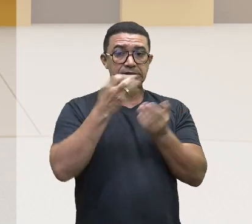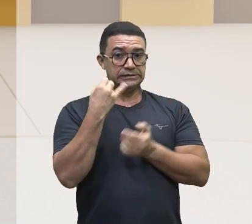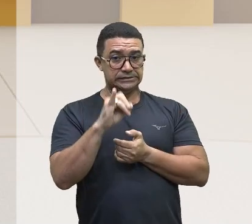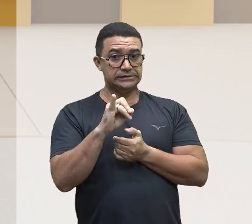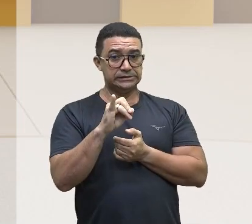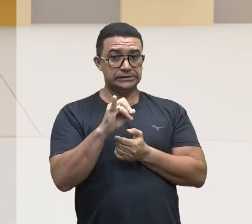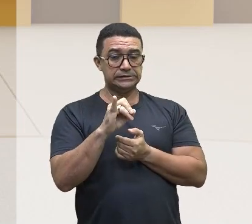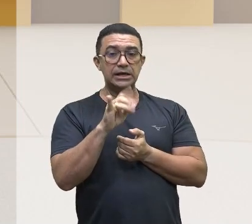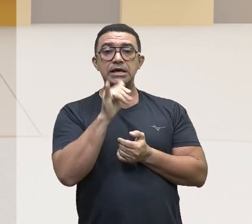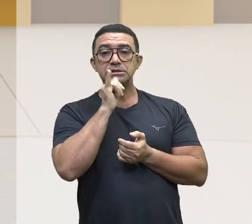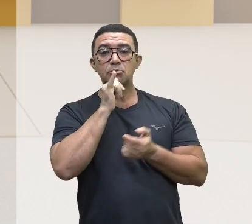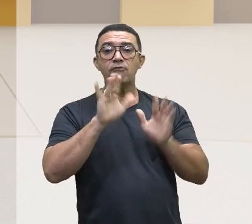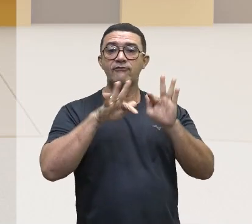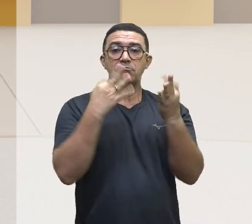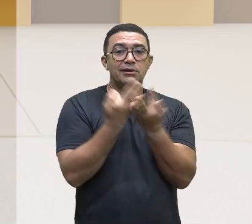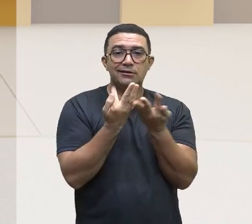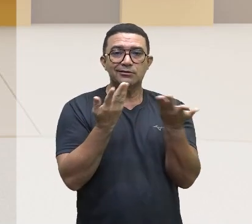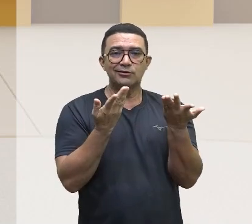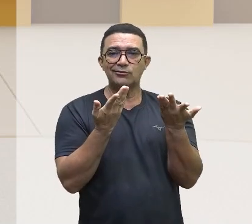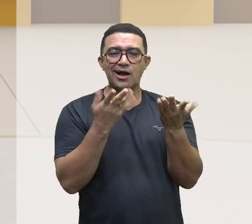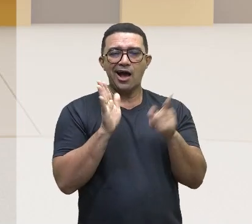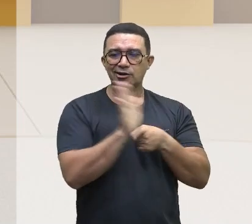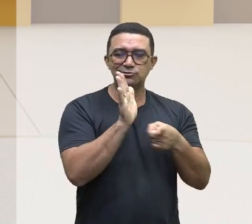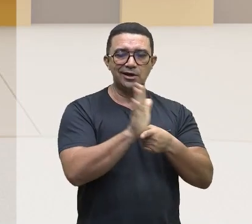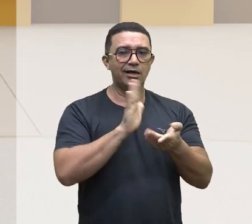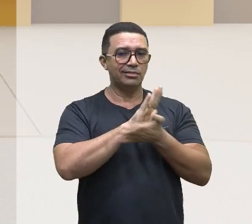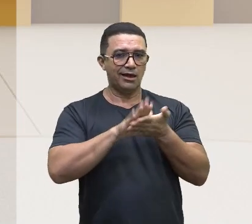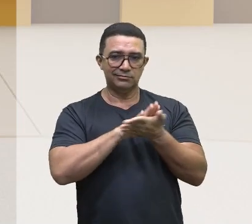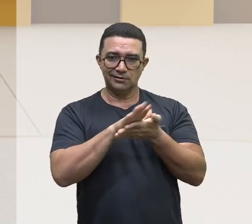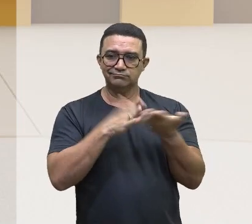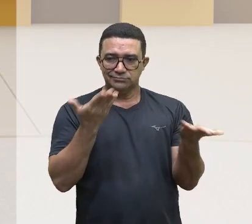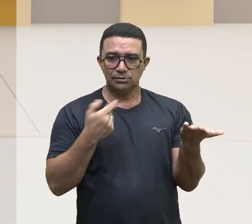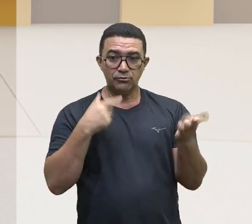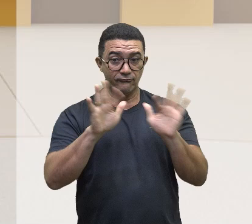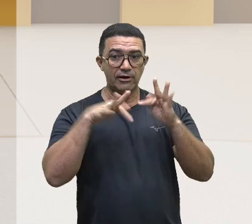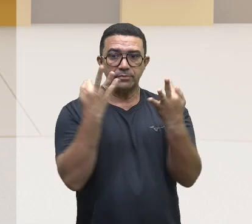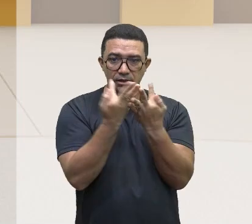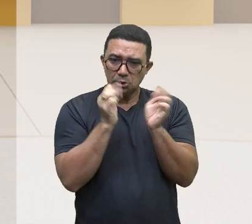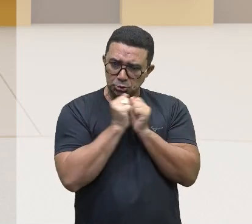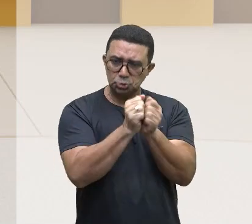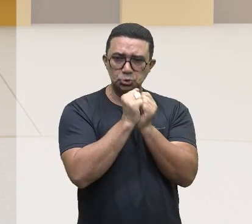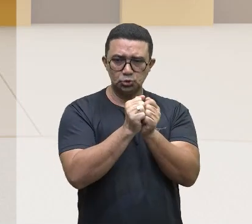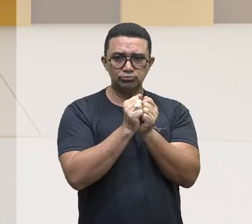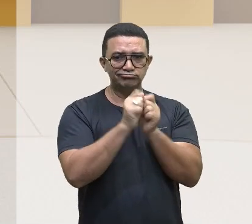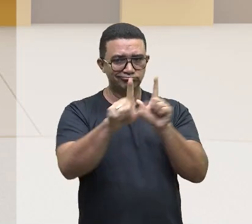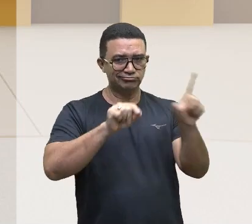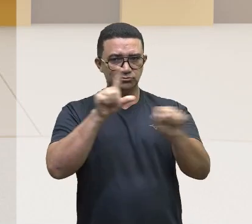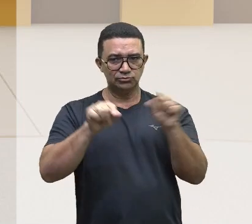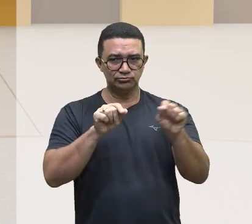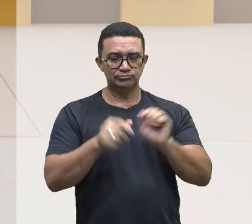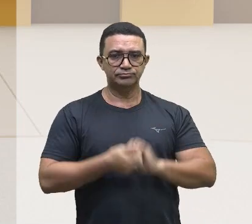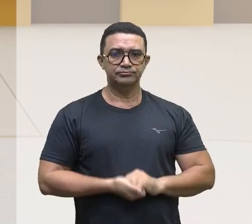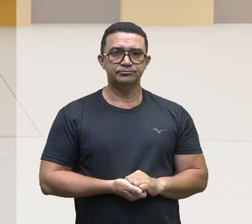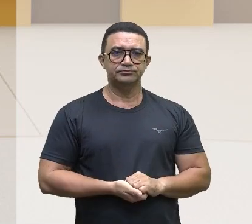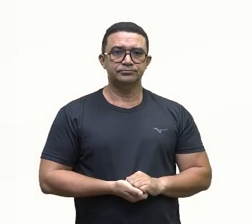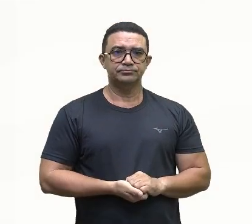não colaborarem. Tem que ser decisões tomadas em conjunto. Então vejam aqui comigo na cartela.